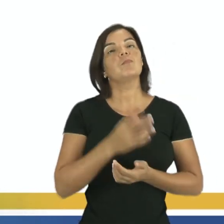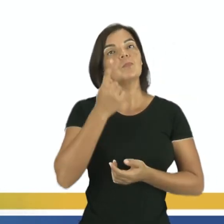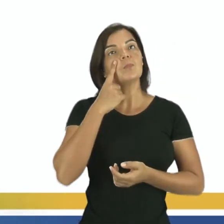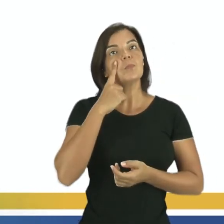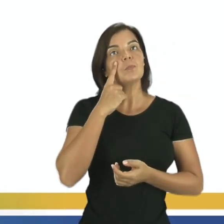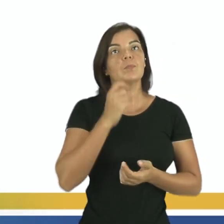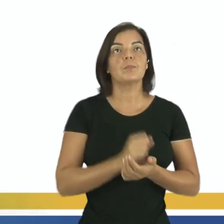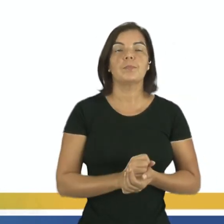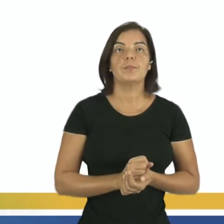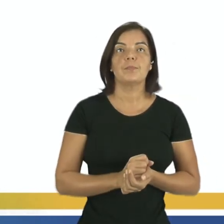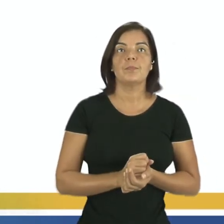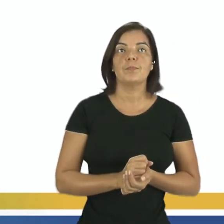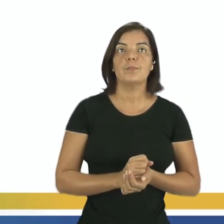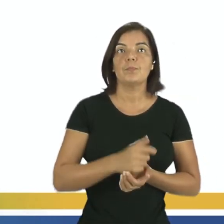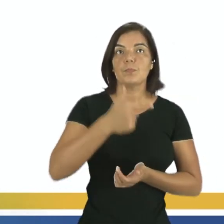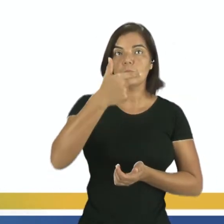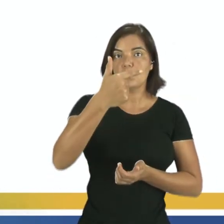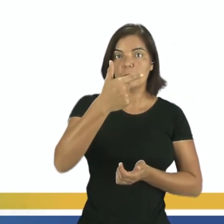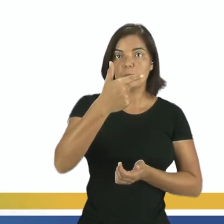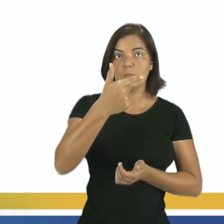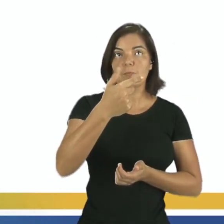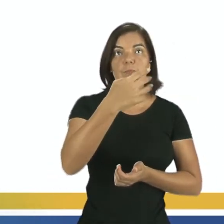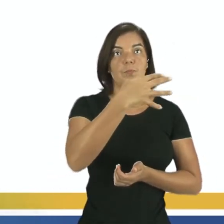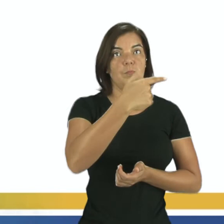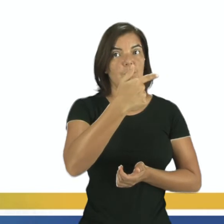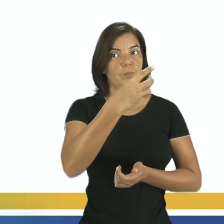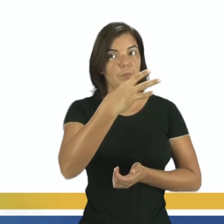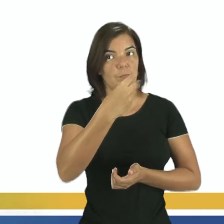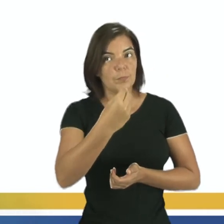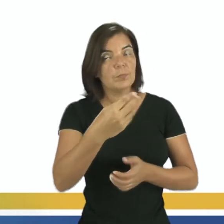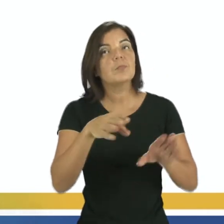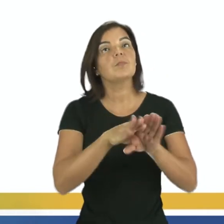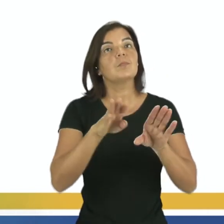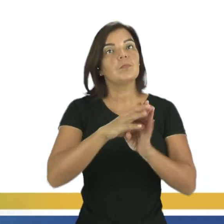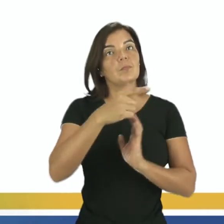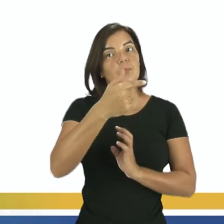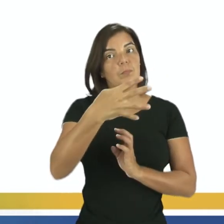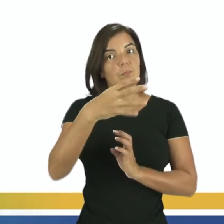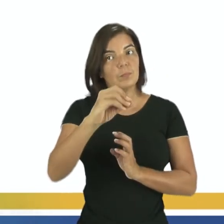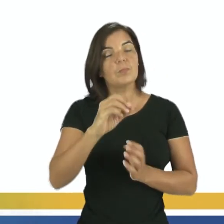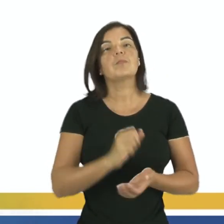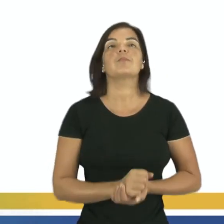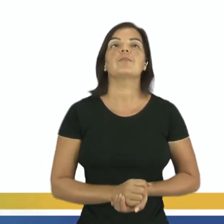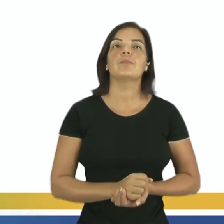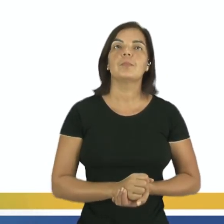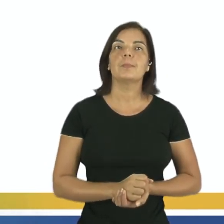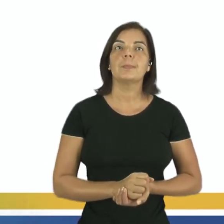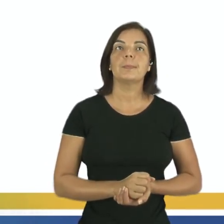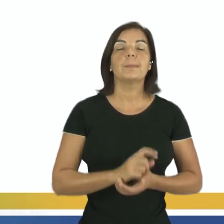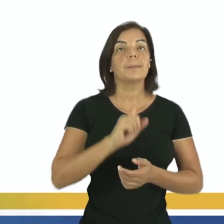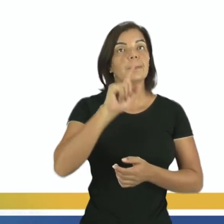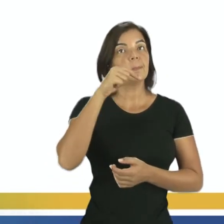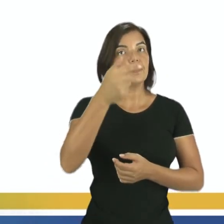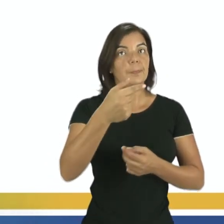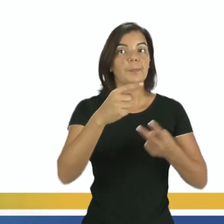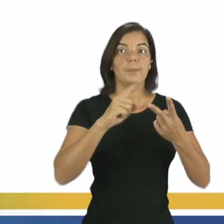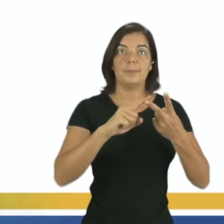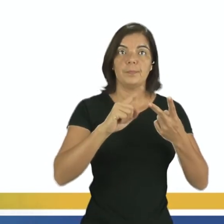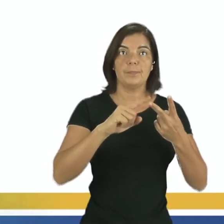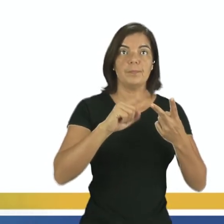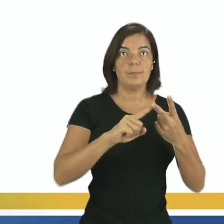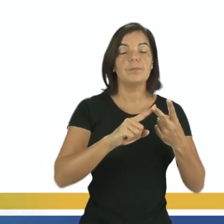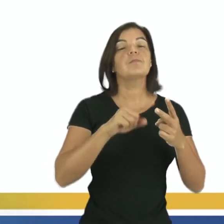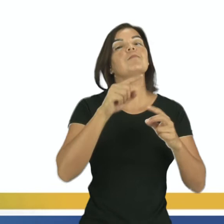ó, na primeira linha, o 2 divide o 432 e o 240. Na segunda linha, o